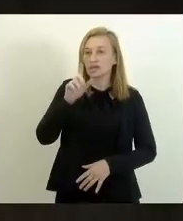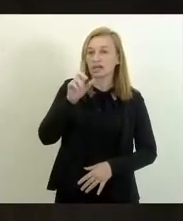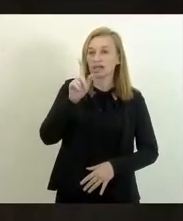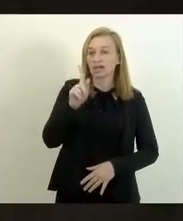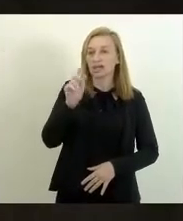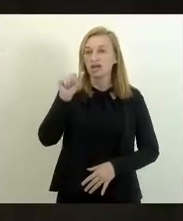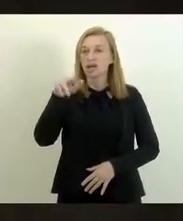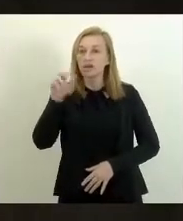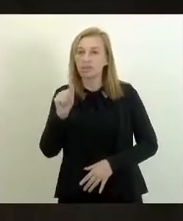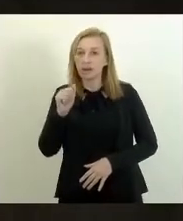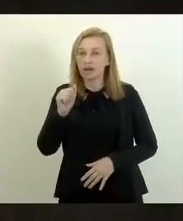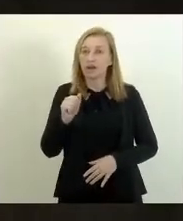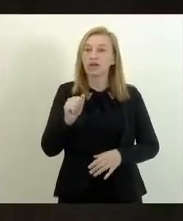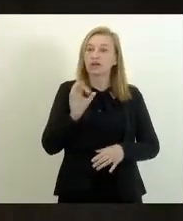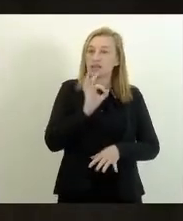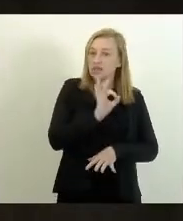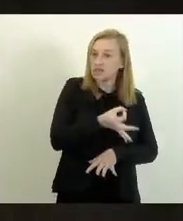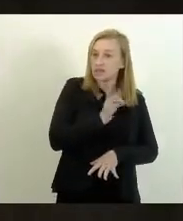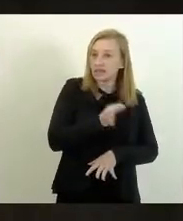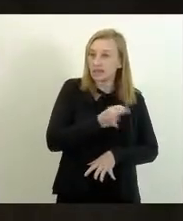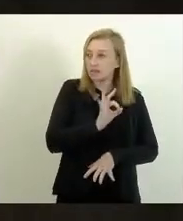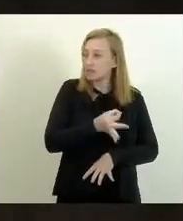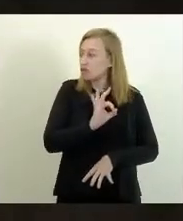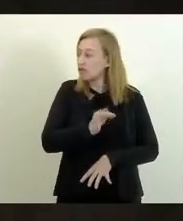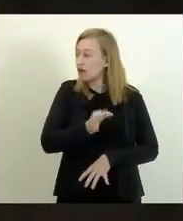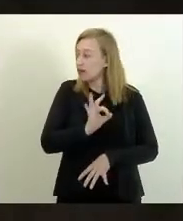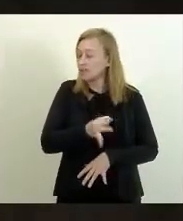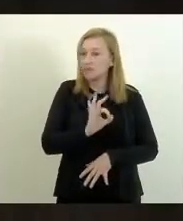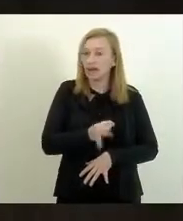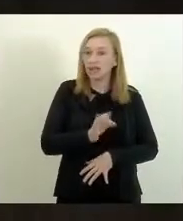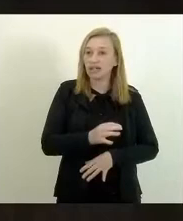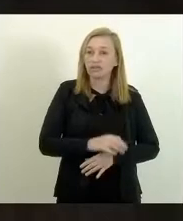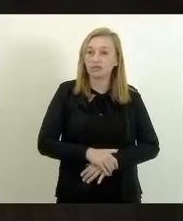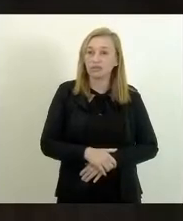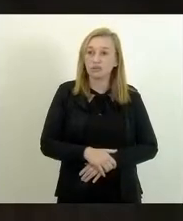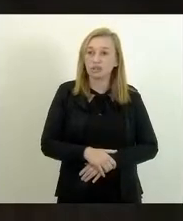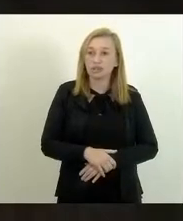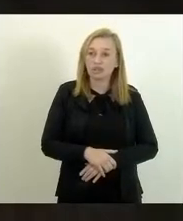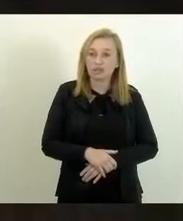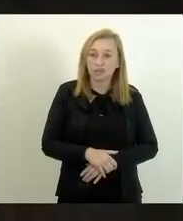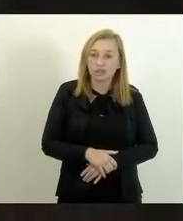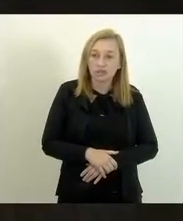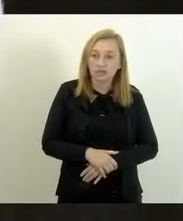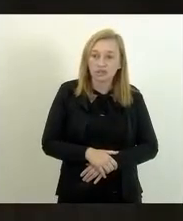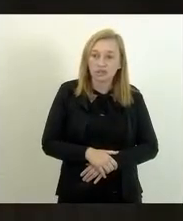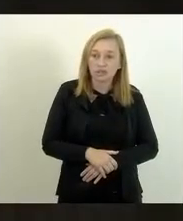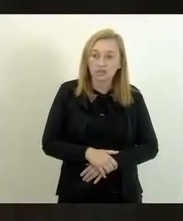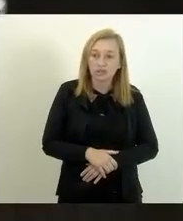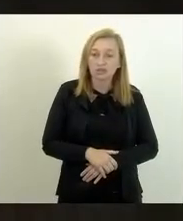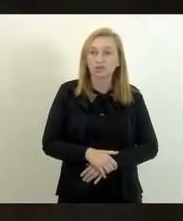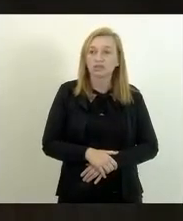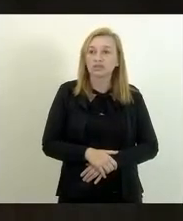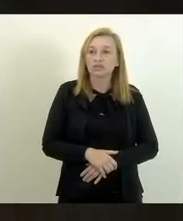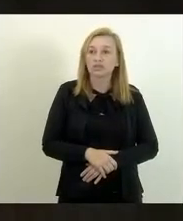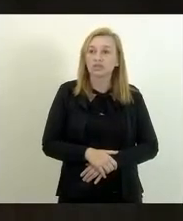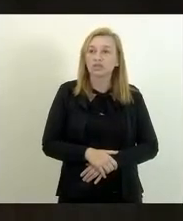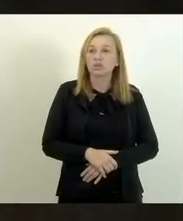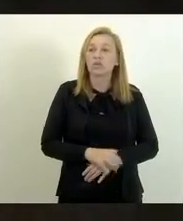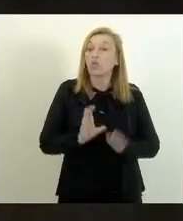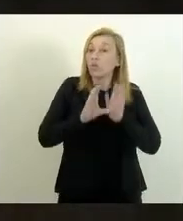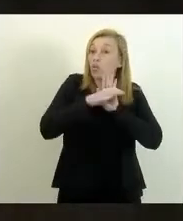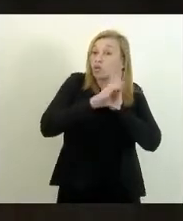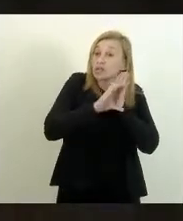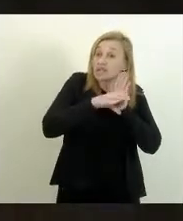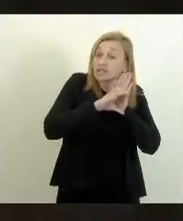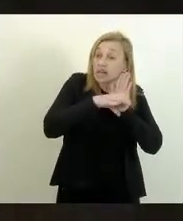para justamente trazer esse debate. Então, quero aqui o Silvio Almeida, que cunhou o conceito